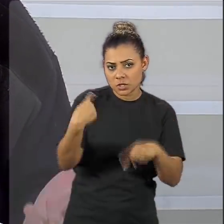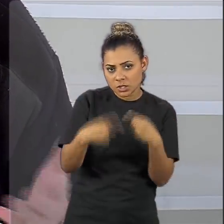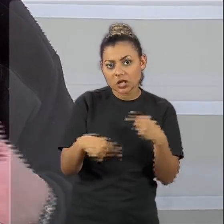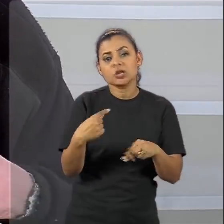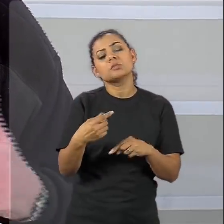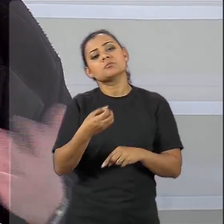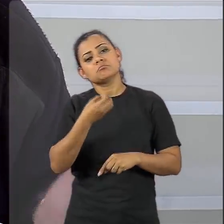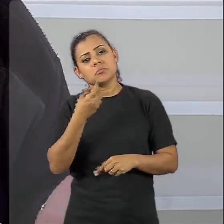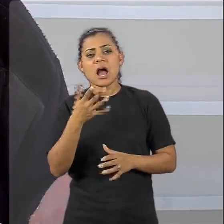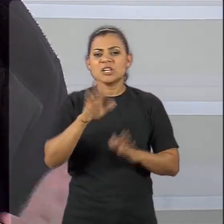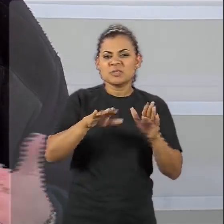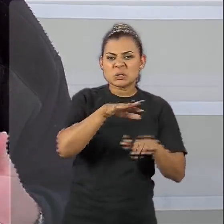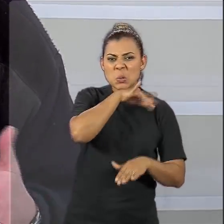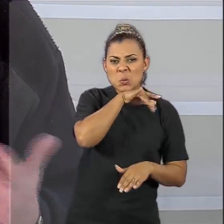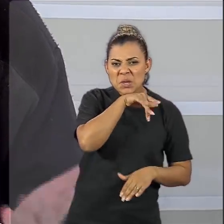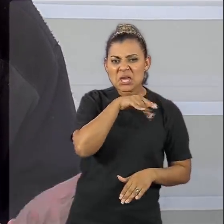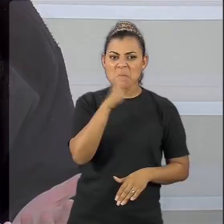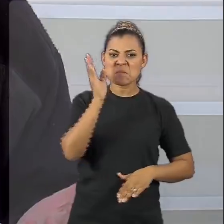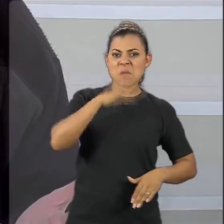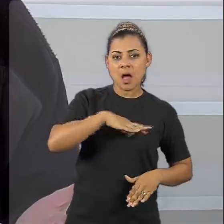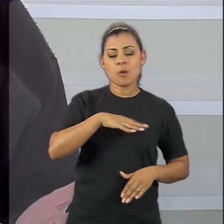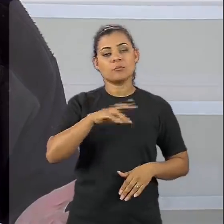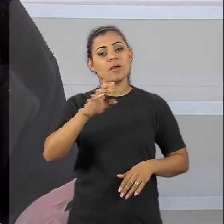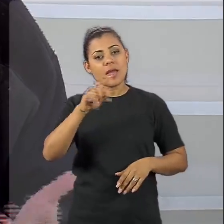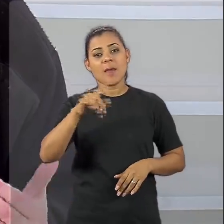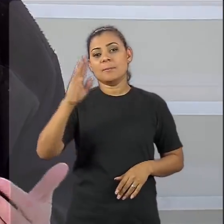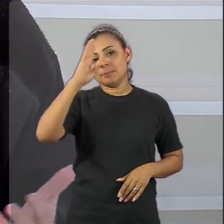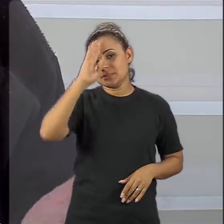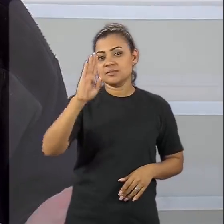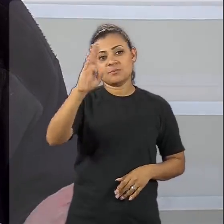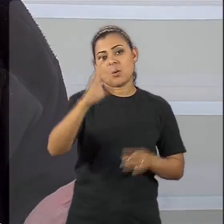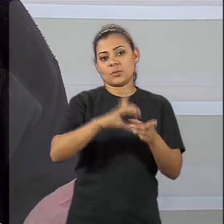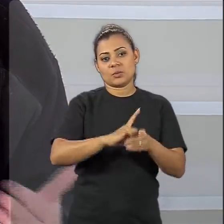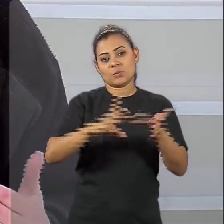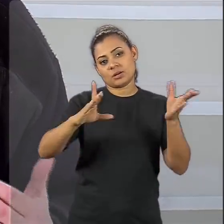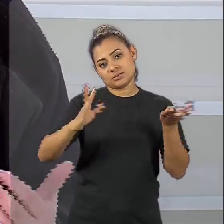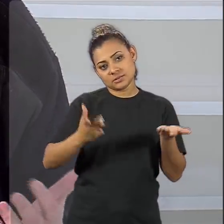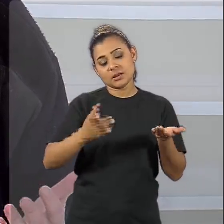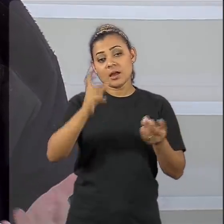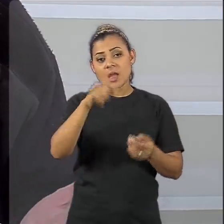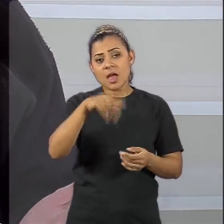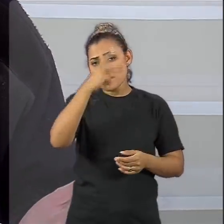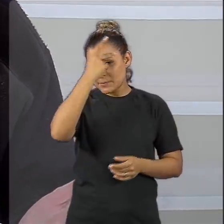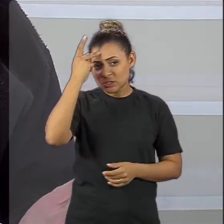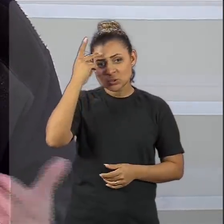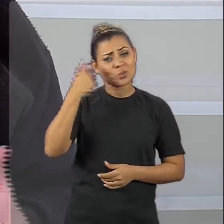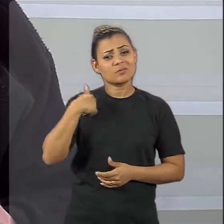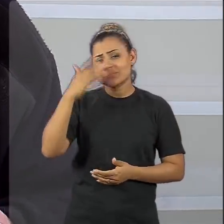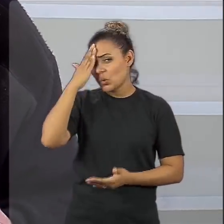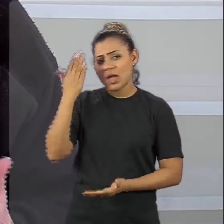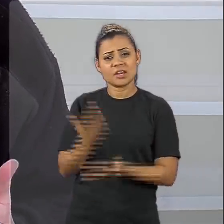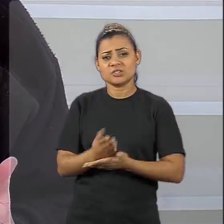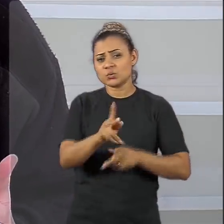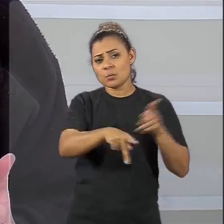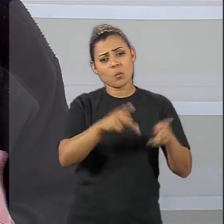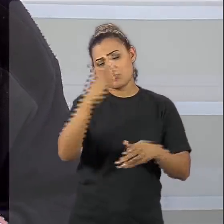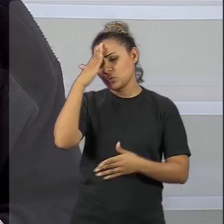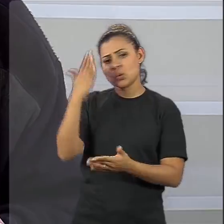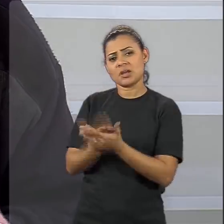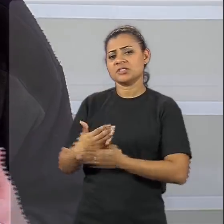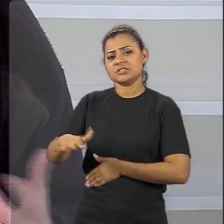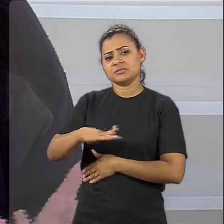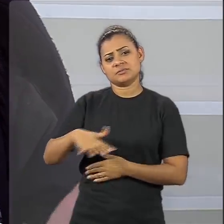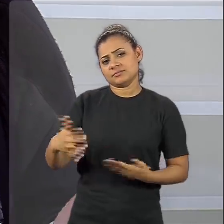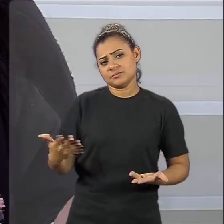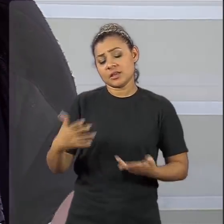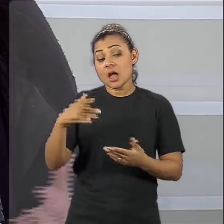ou mal, ruins ou péssimos, são essenciais para a democracia, estão desacreditados de A a Z. Então, eu acho que o importante